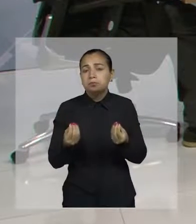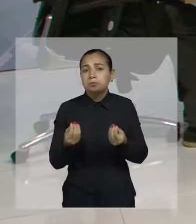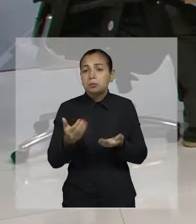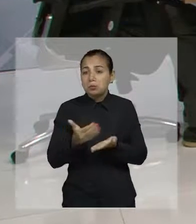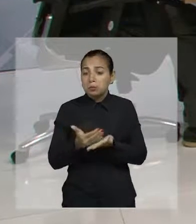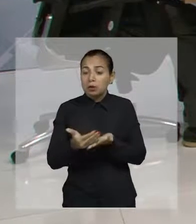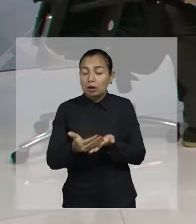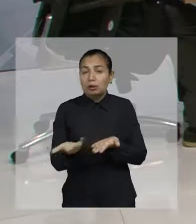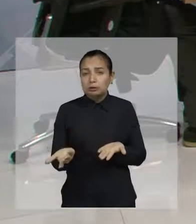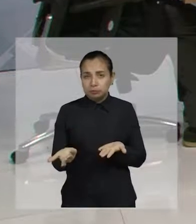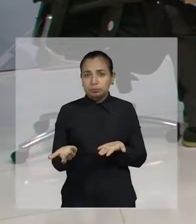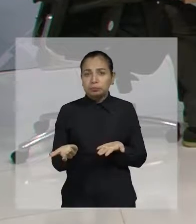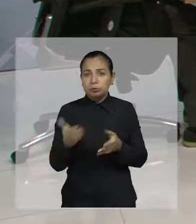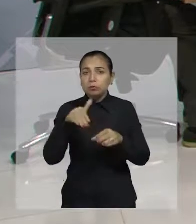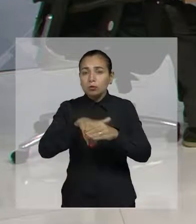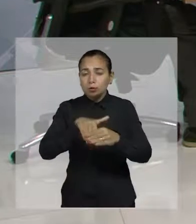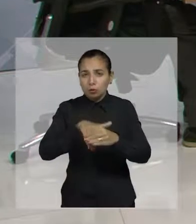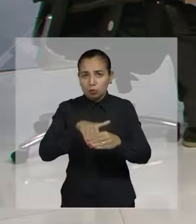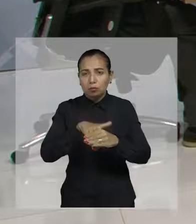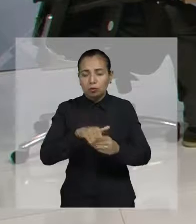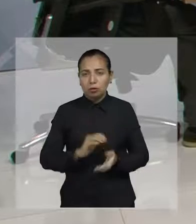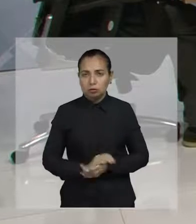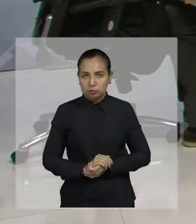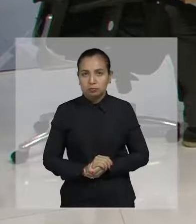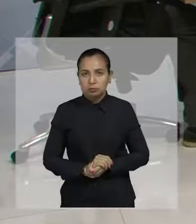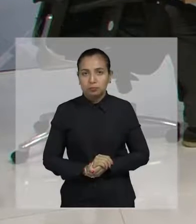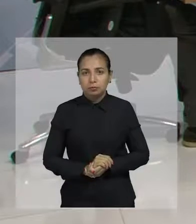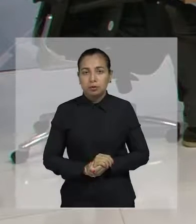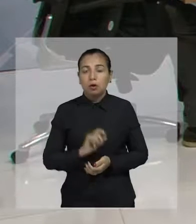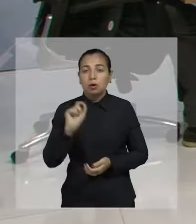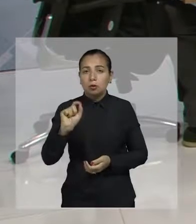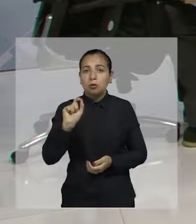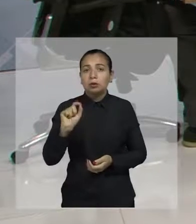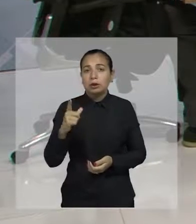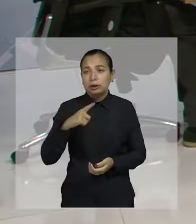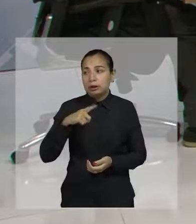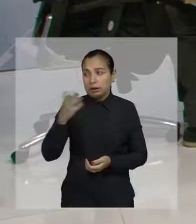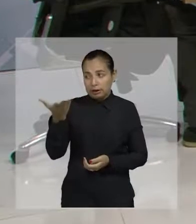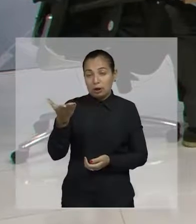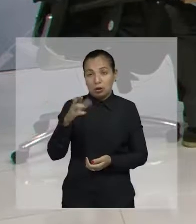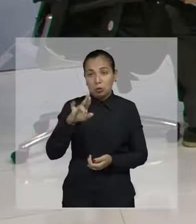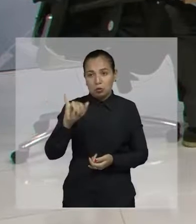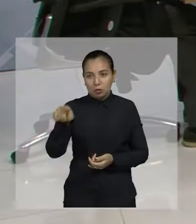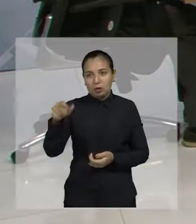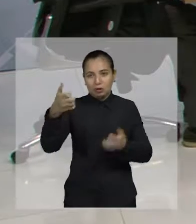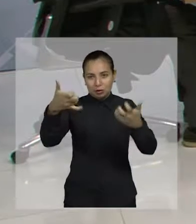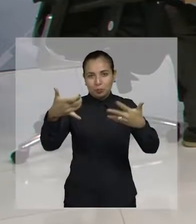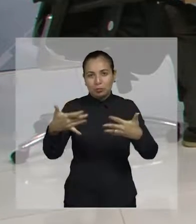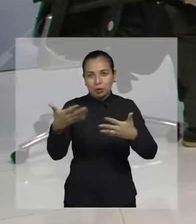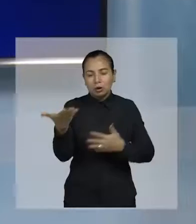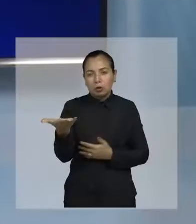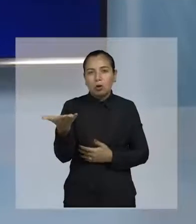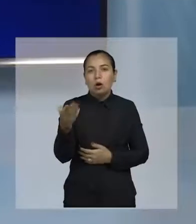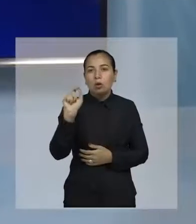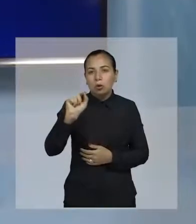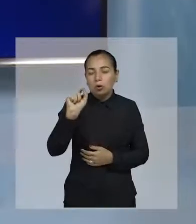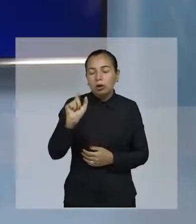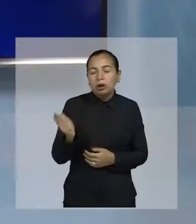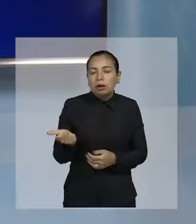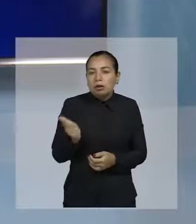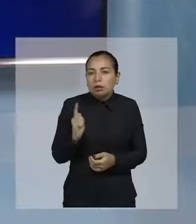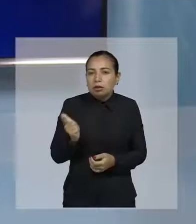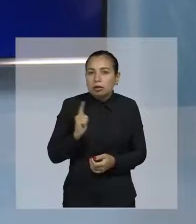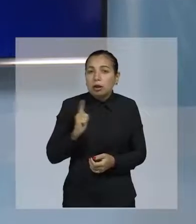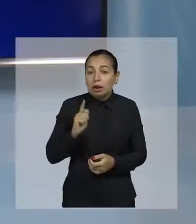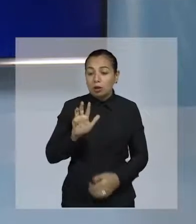embora desprezando completamente a força conservadora que o professor Rui bem lembrou, que é quem, quando o Lula está fora, quem lidera